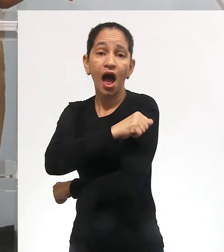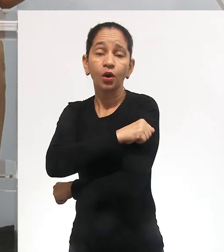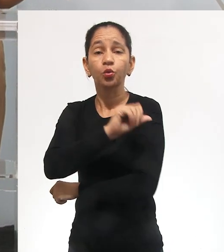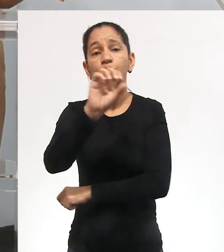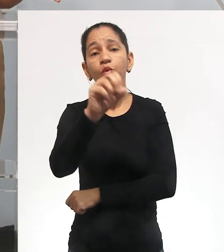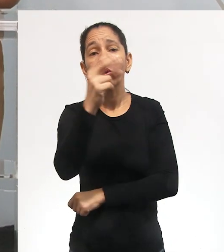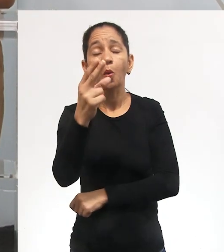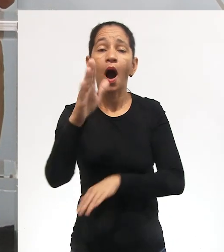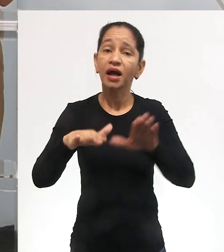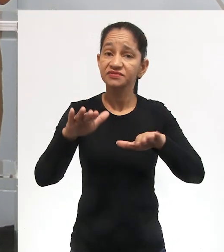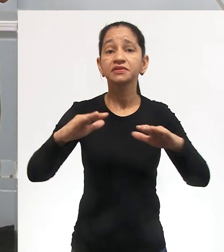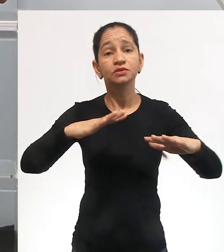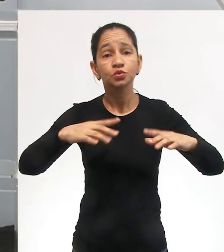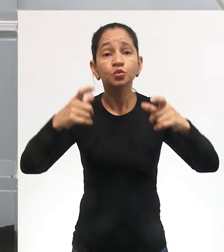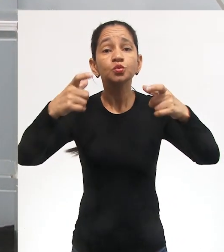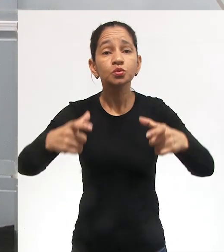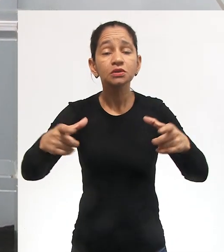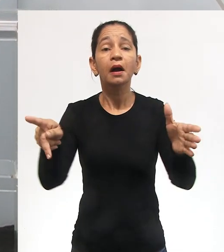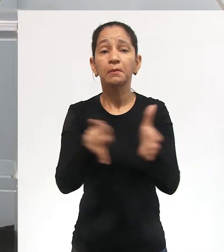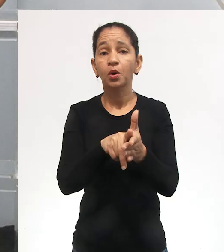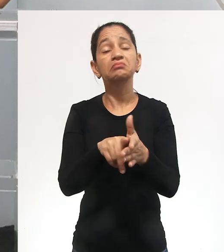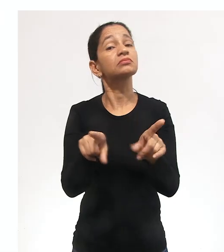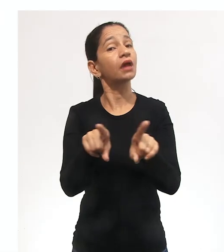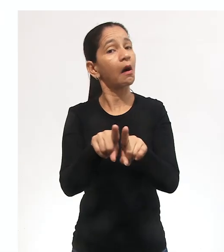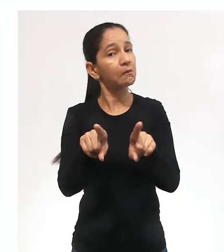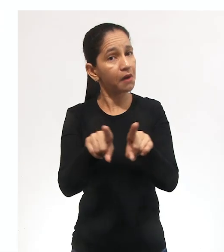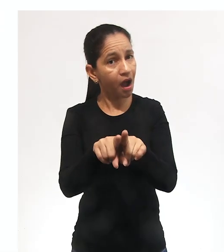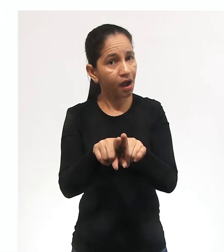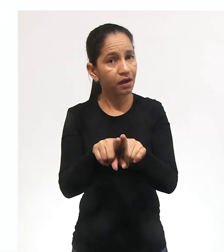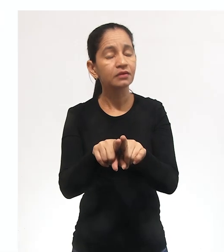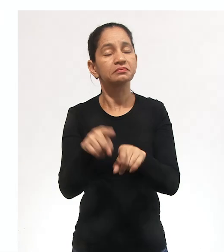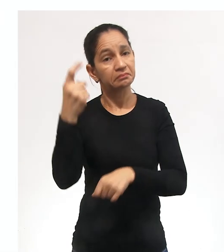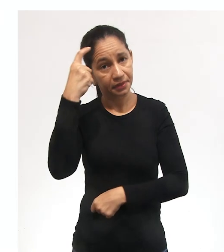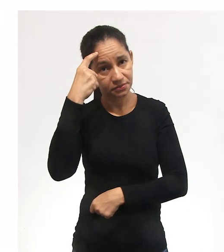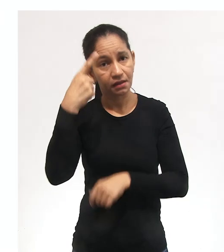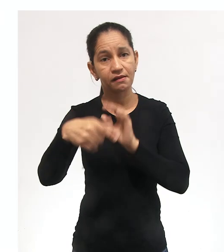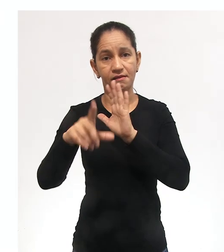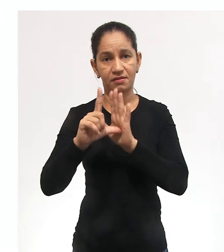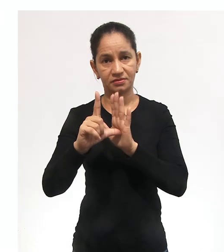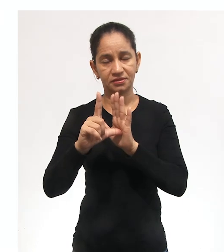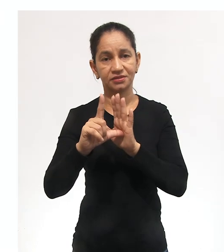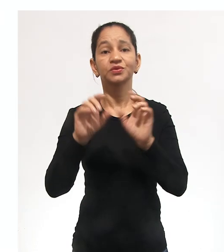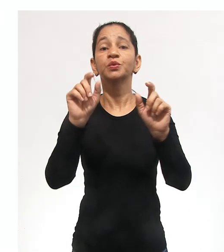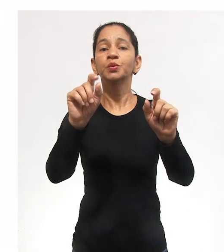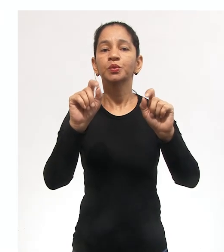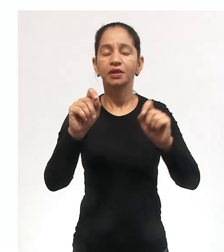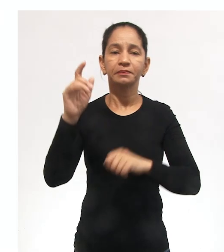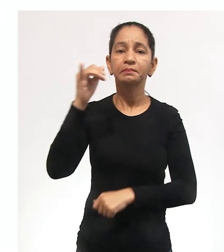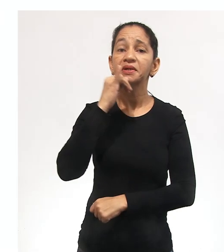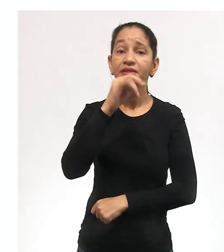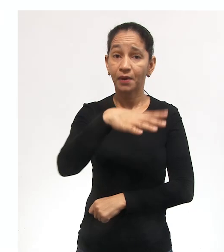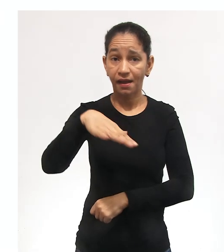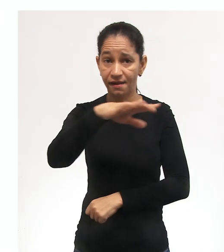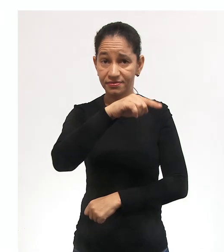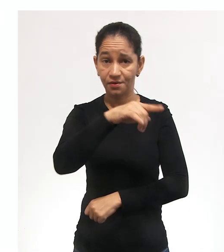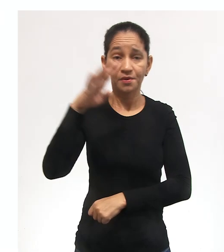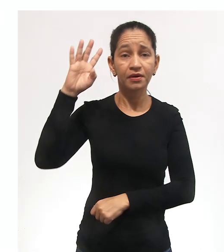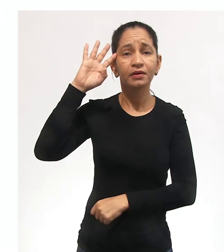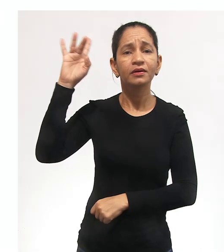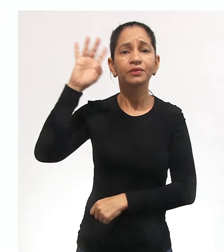local que está sendo realizado e assim por diante. Uma reflexão e um aprimoramento da